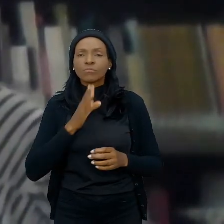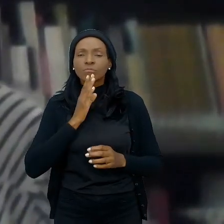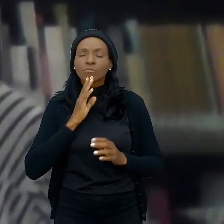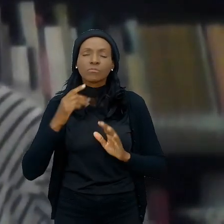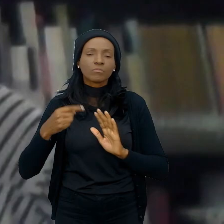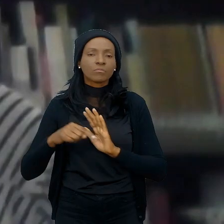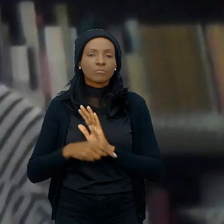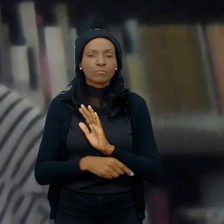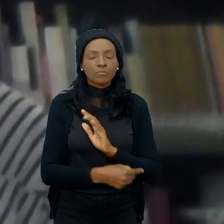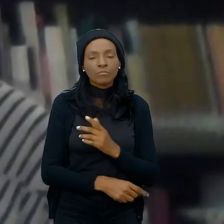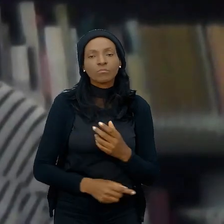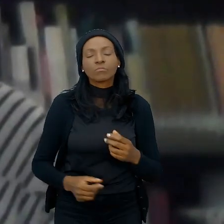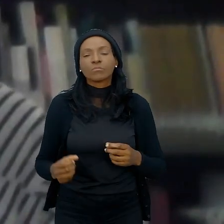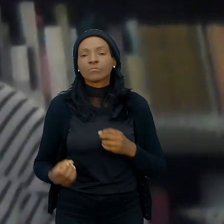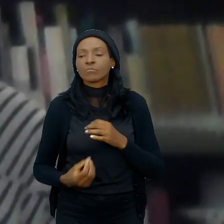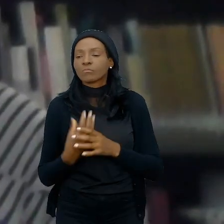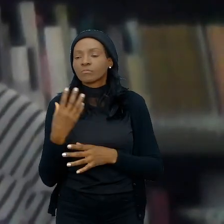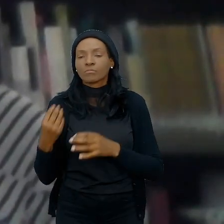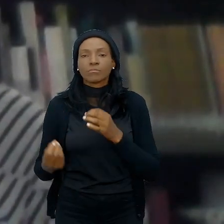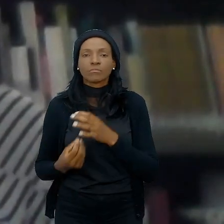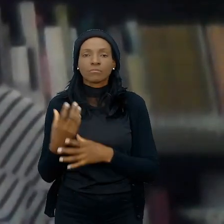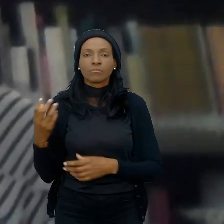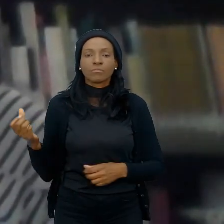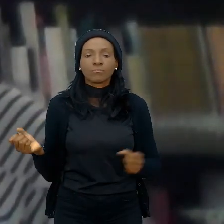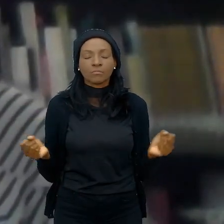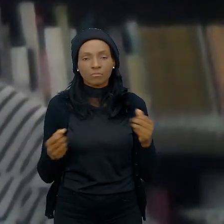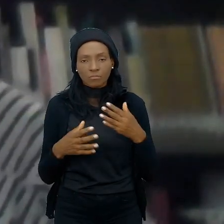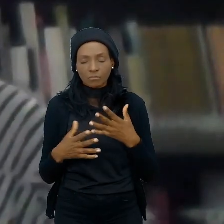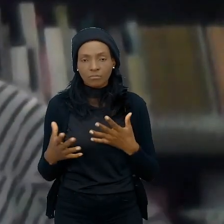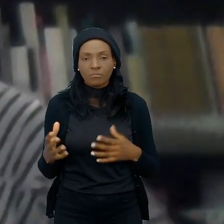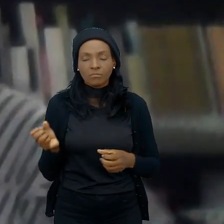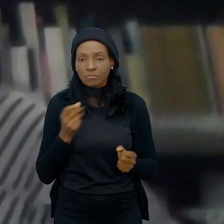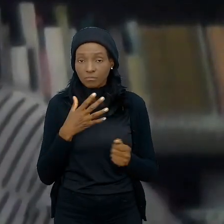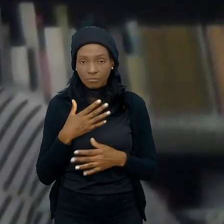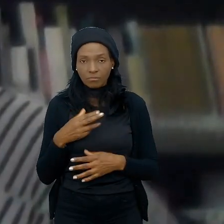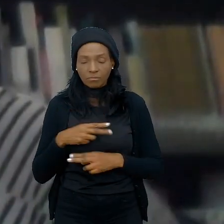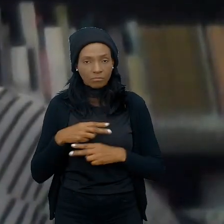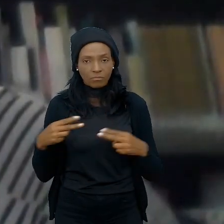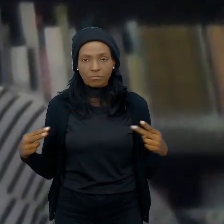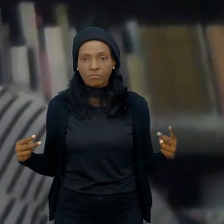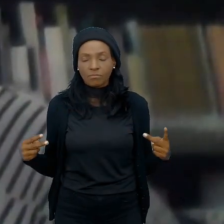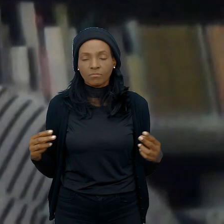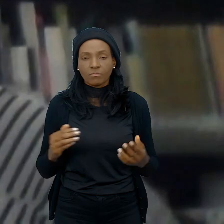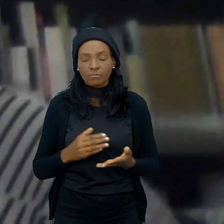conhecimentos e reconstruir aqueles que já temos. Então vamos lá,